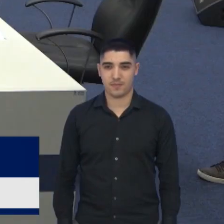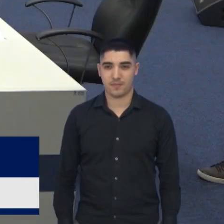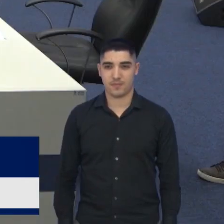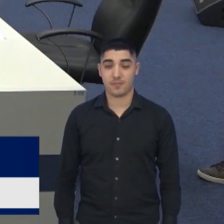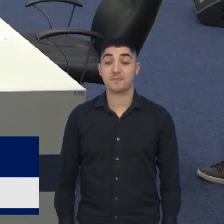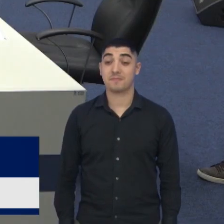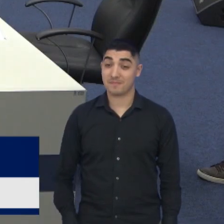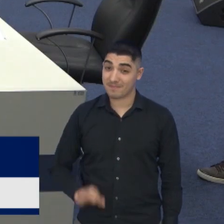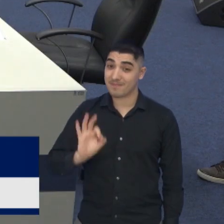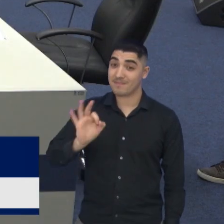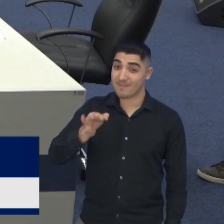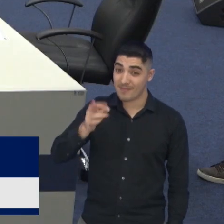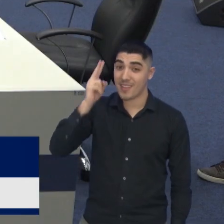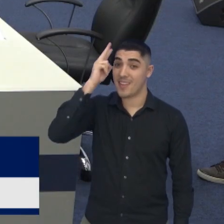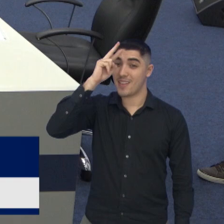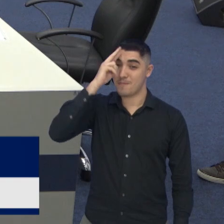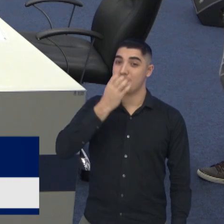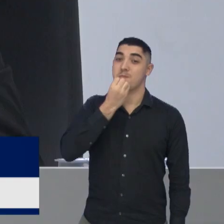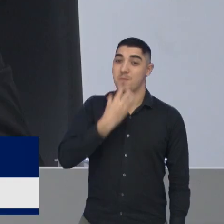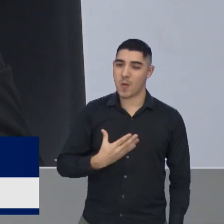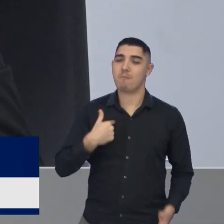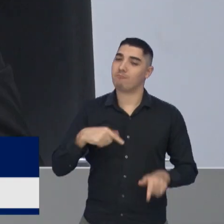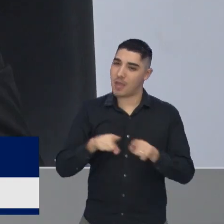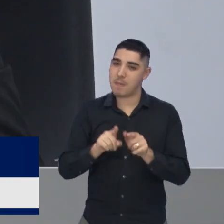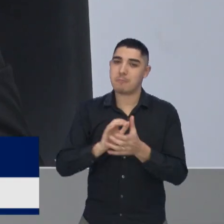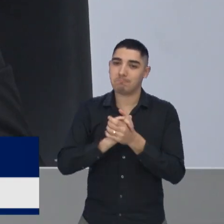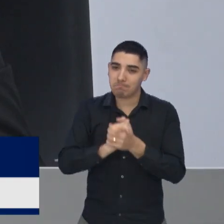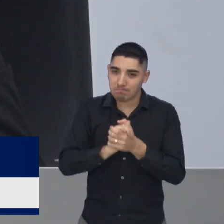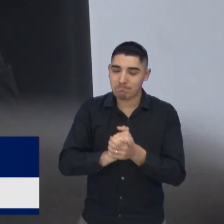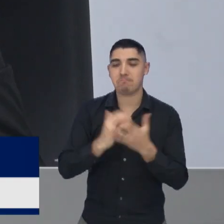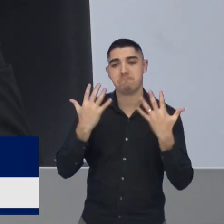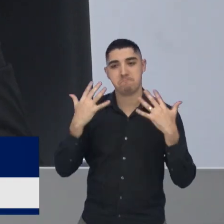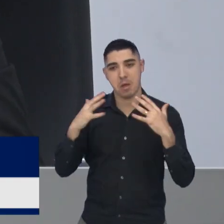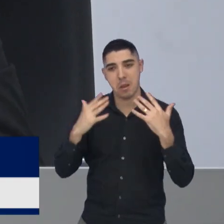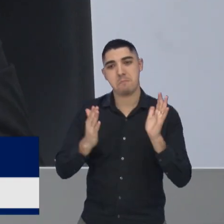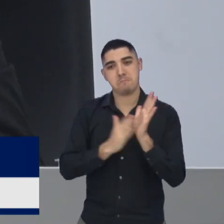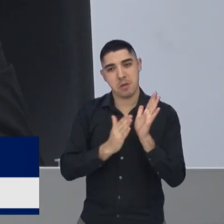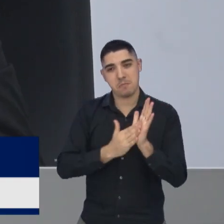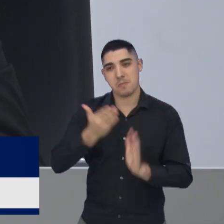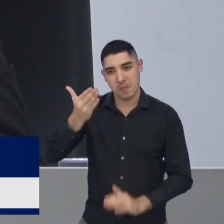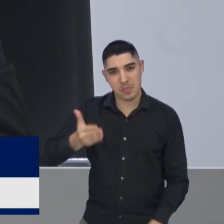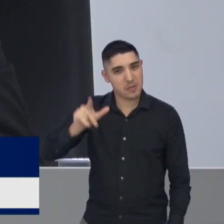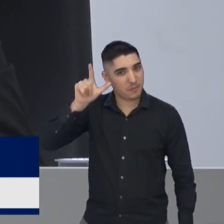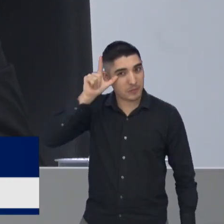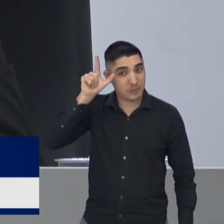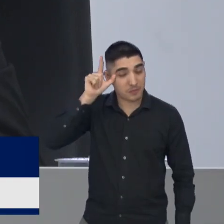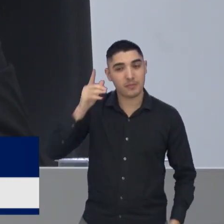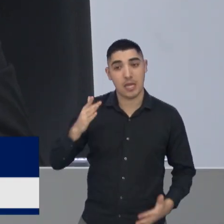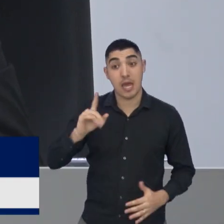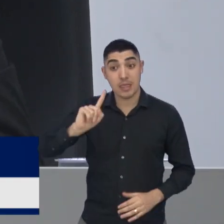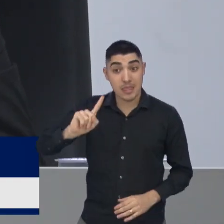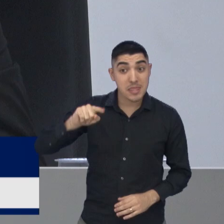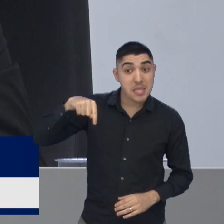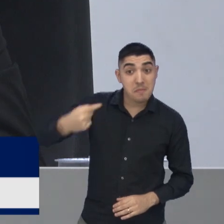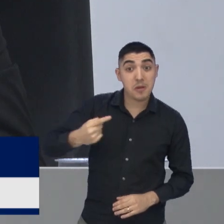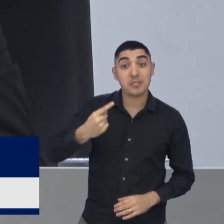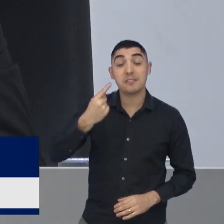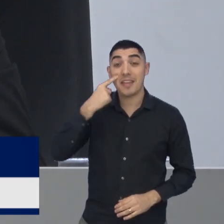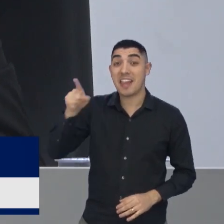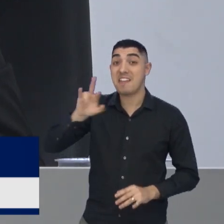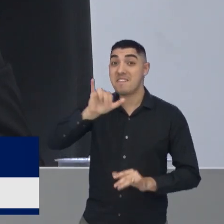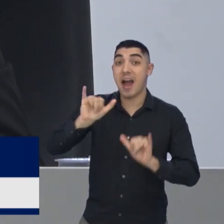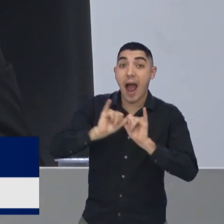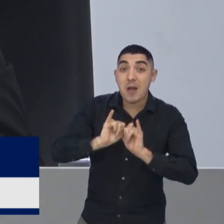Bem lembrado, vereador Roberto Chagas. Também deixo aqui meus parabéns para o Lino Bispo. Depois vamos ver se ele vai falar a idade dele